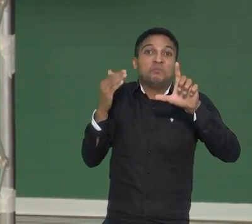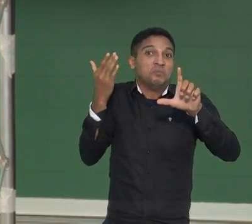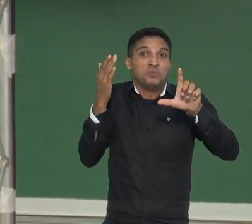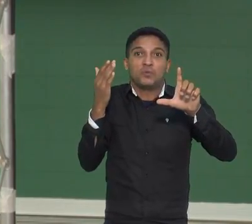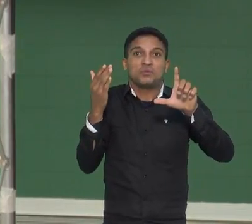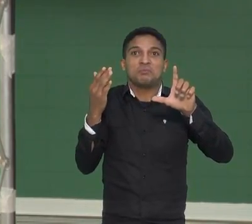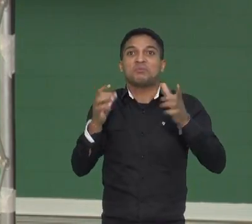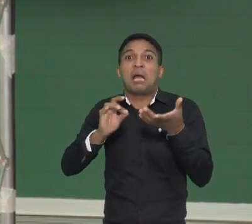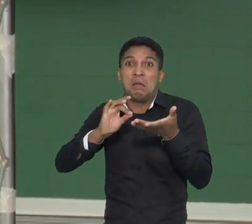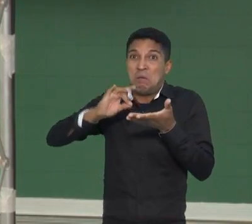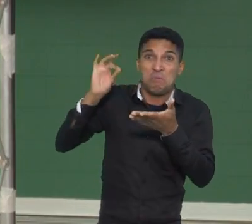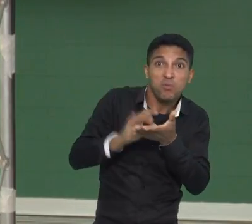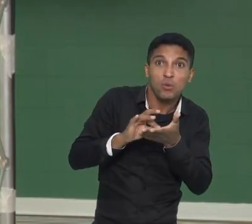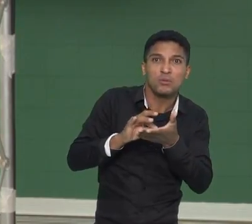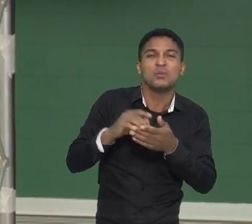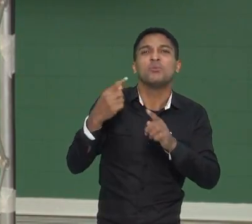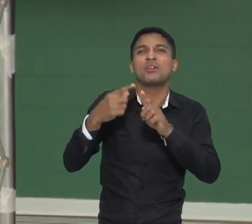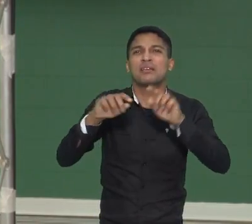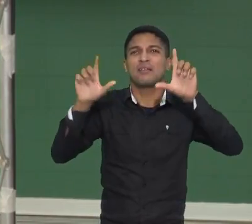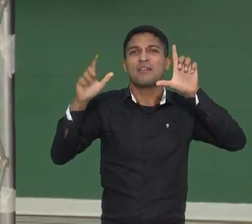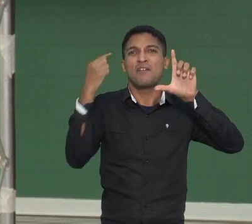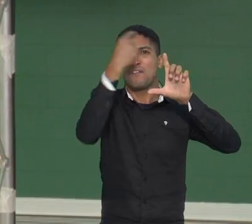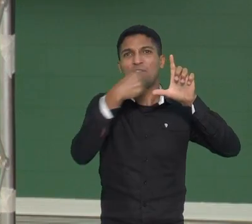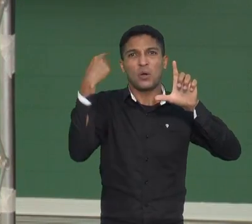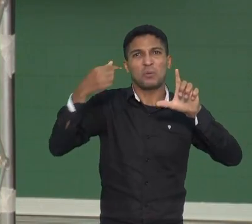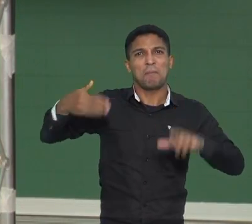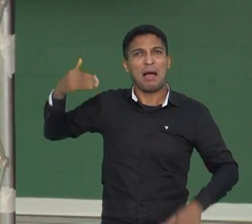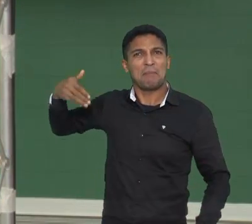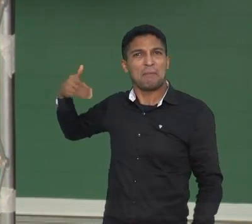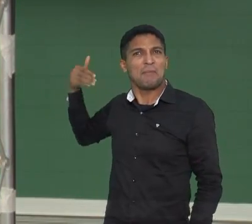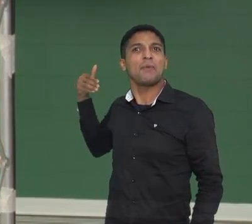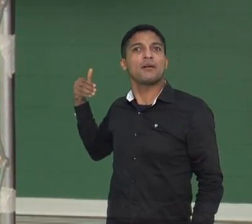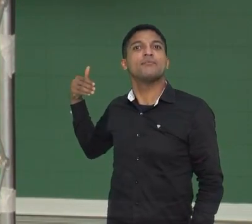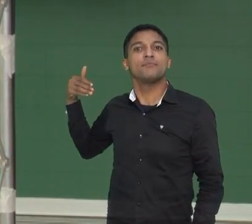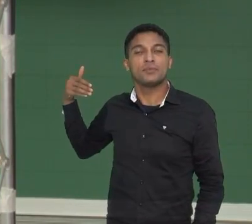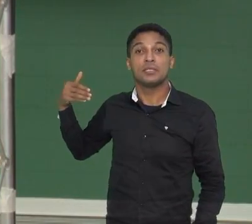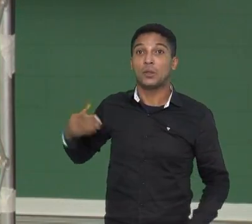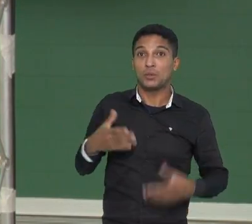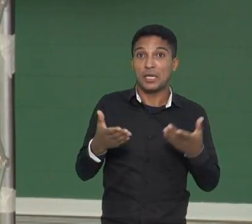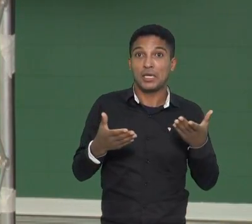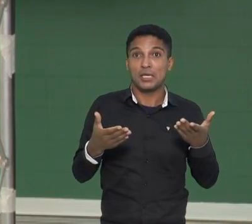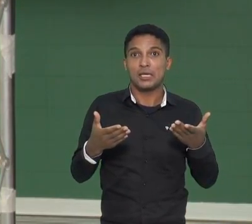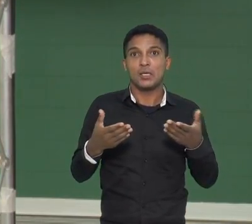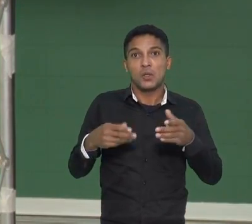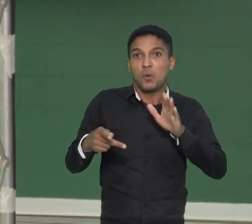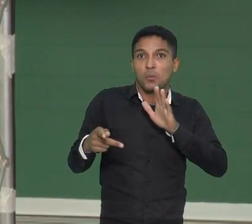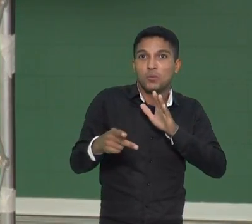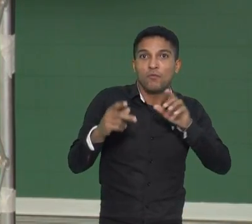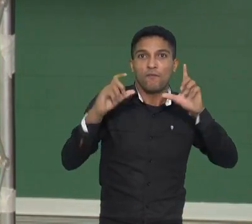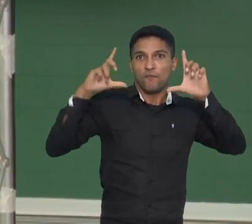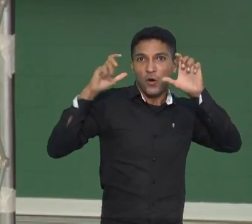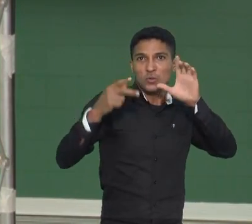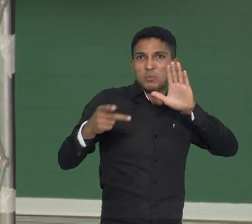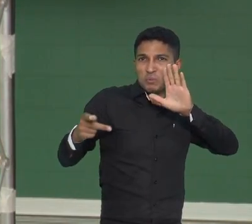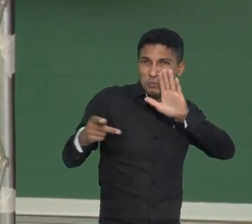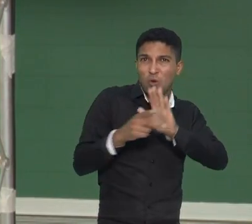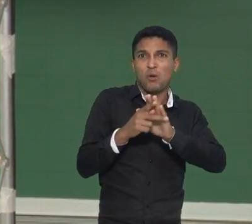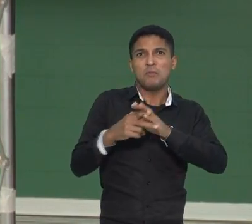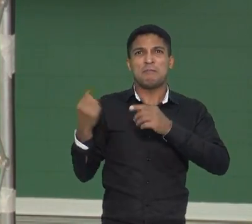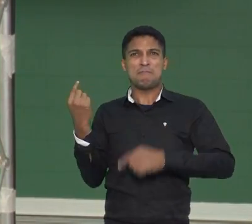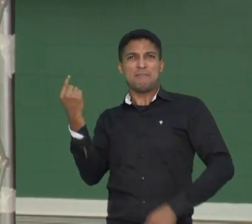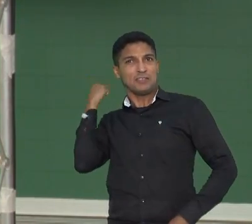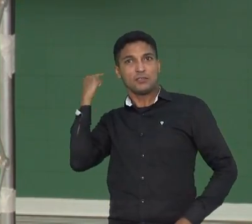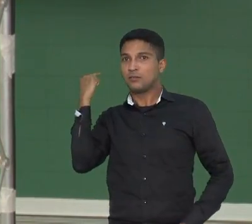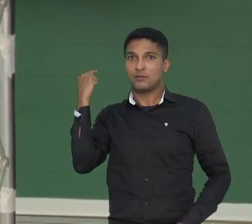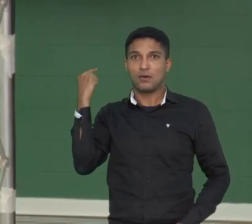nesse contexto, tá? Porque é um retrato póstumo, nós não temos um retrato ali da época, né, em que alguém